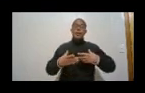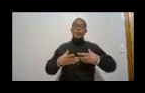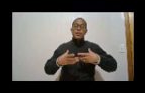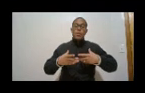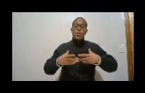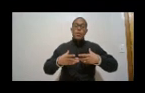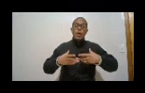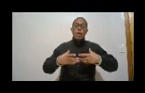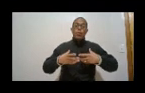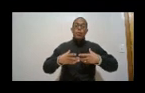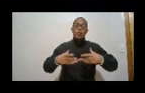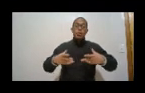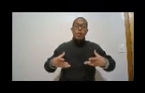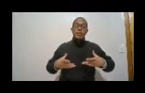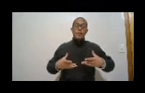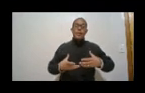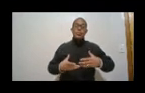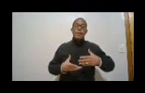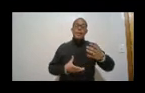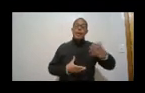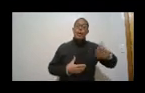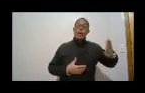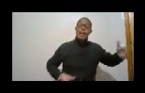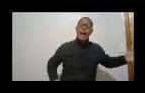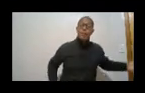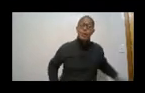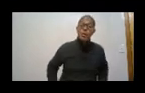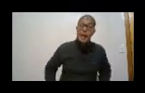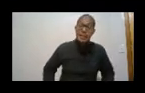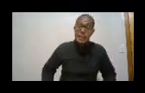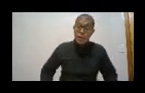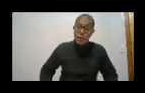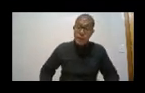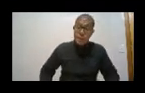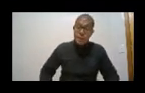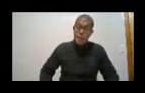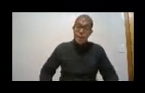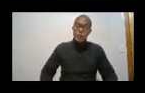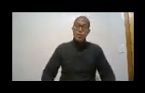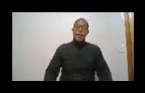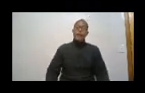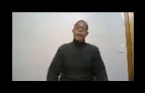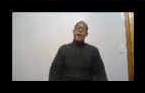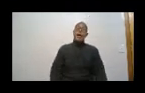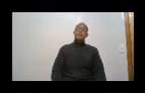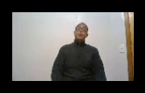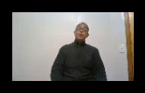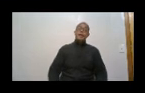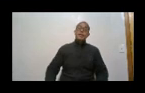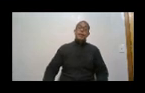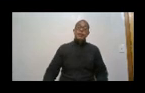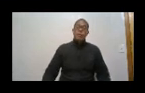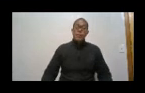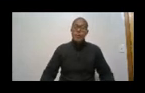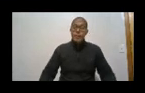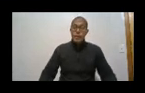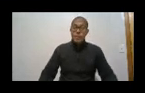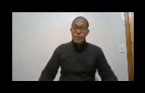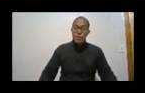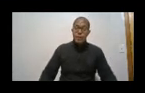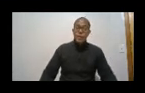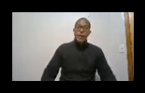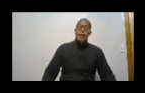o teu organismo age como um indutor enzimático. Ele metaboliza rápido demais aquela droga. Você joga fora rápido demais. Você